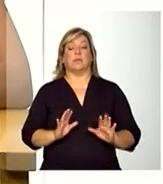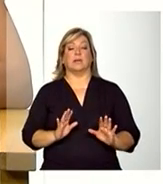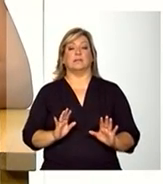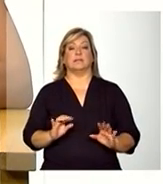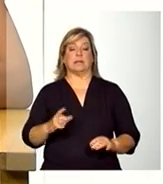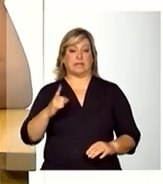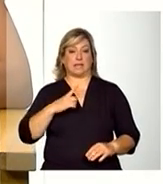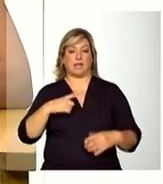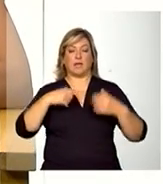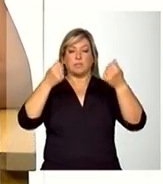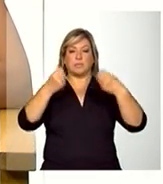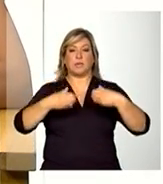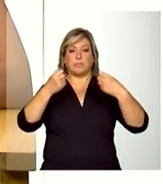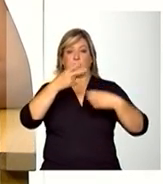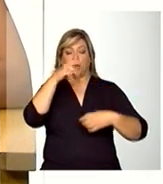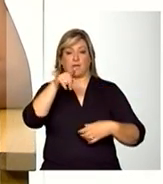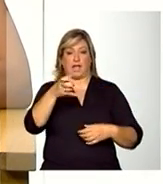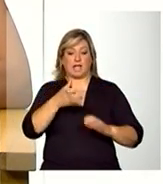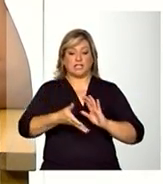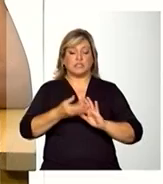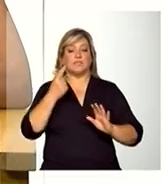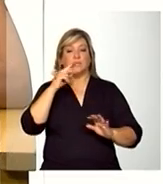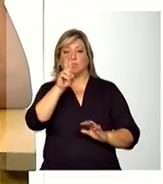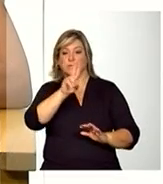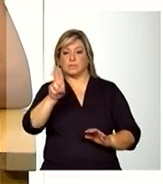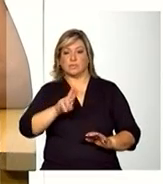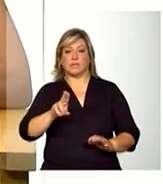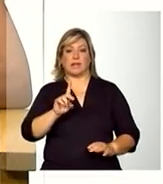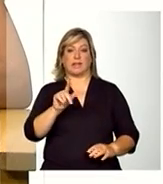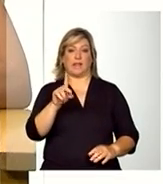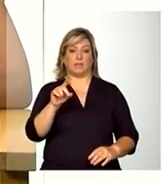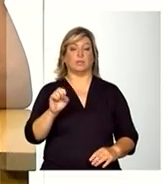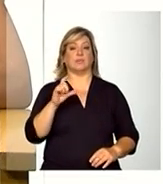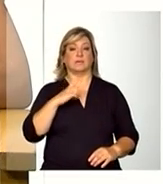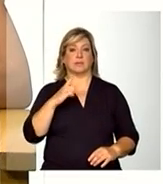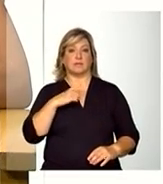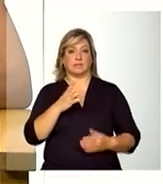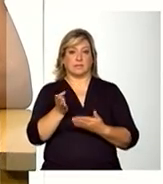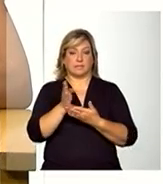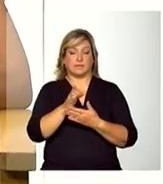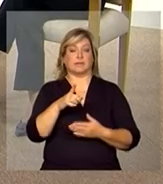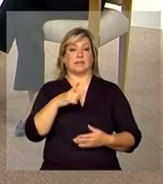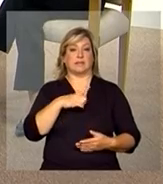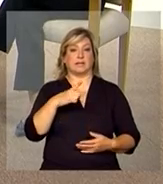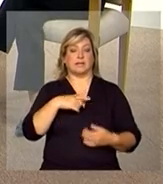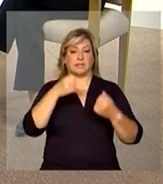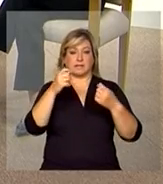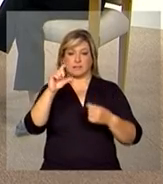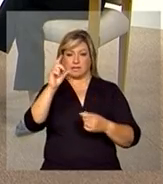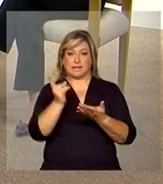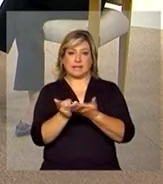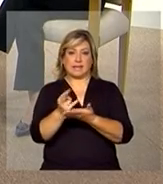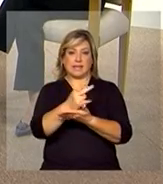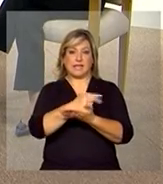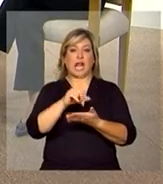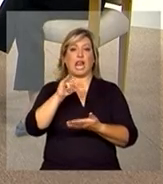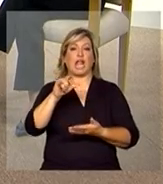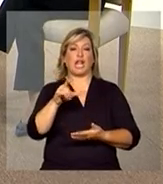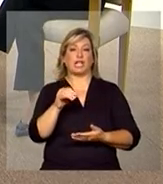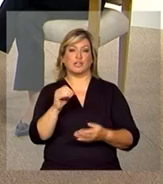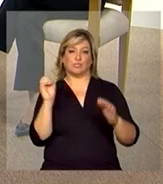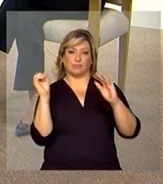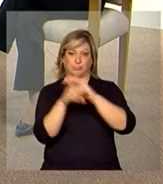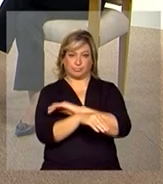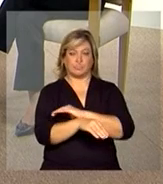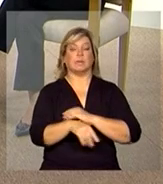dos dados da pessoa que você quer excluir a penúltima coluna é a de excluir que é o desenho de uma lixeira Então vai clicar nesse desenho